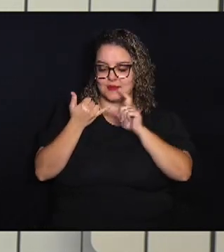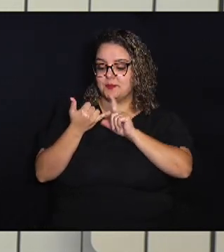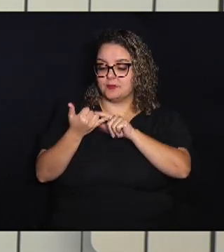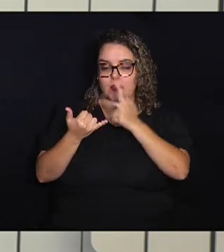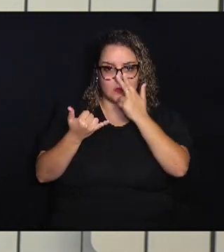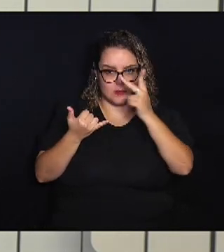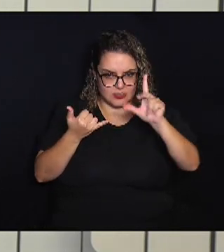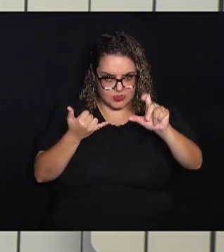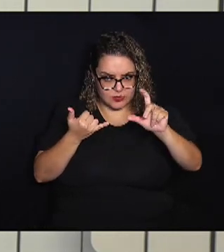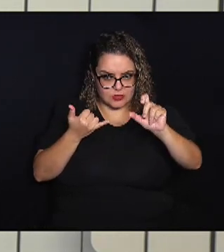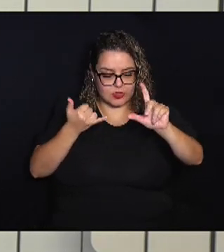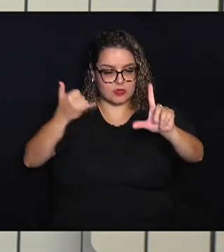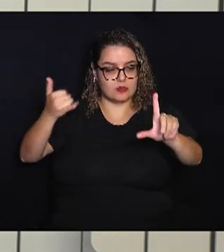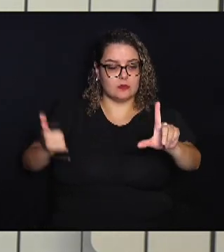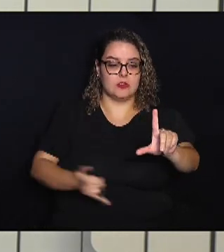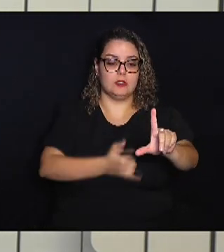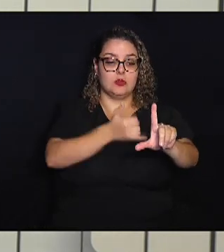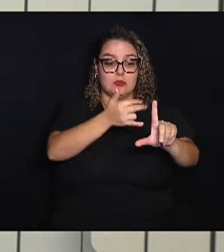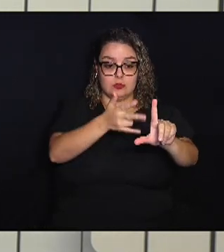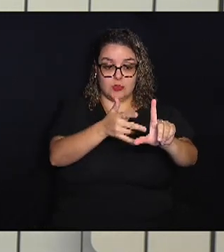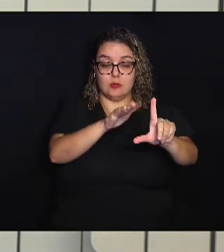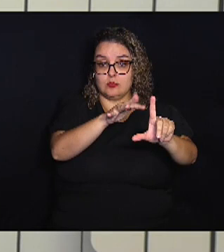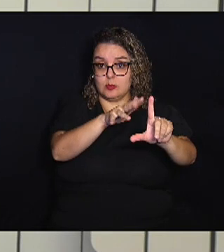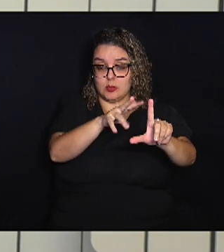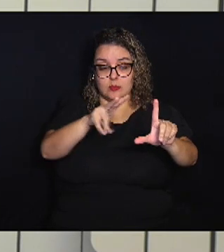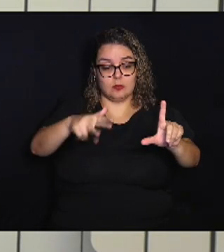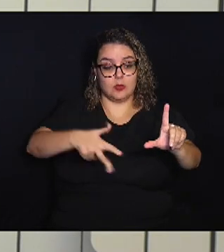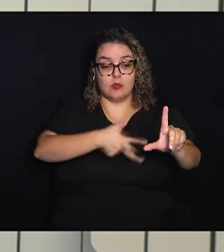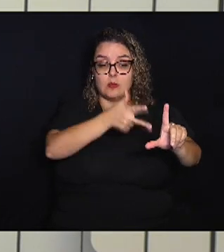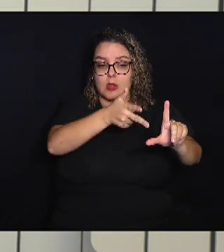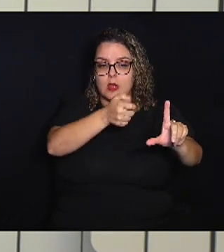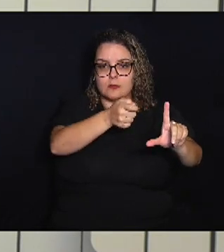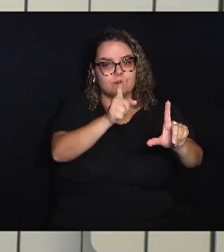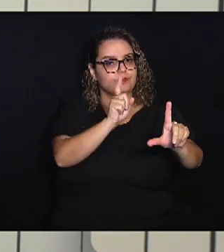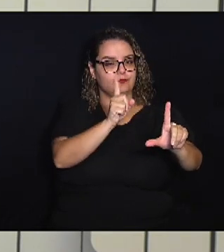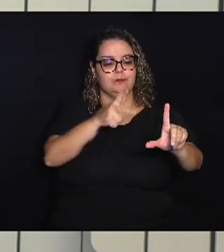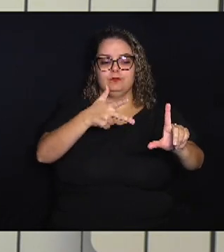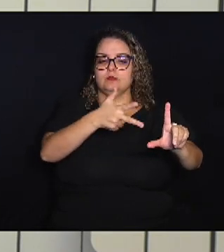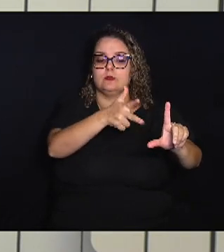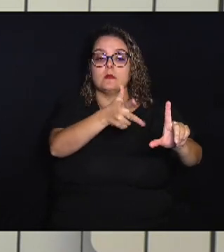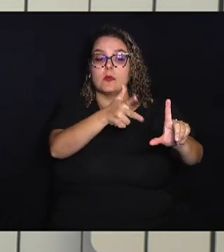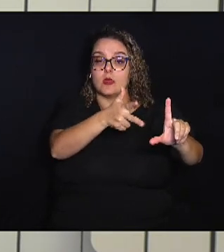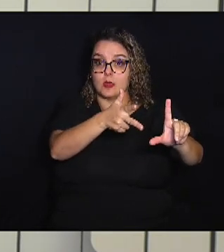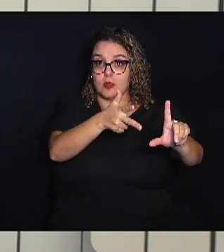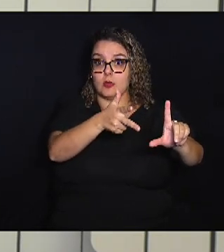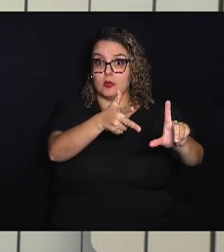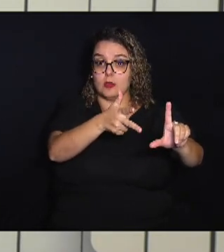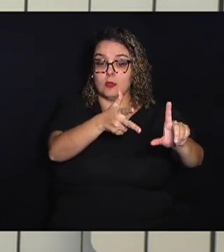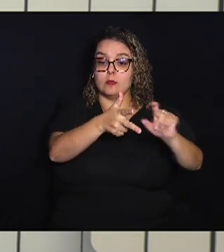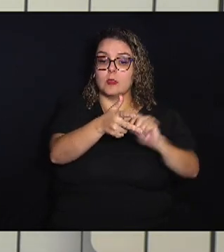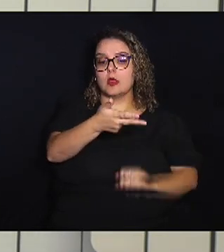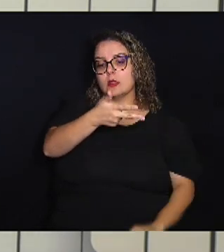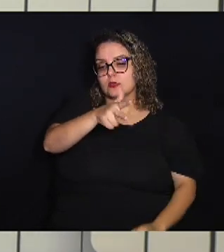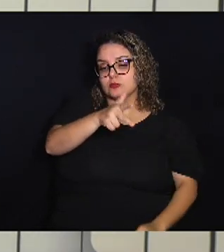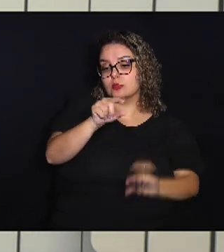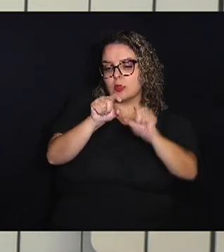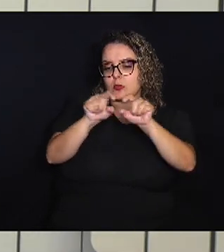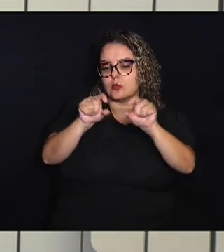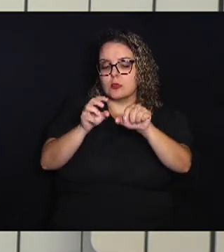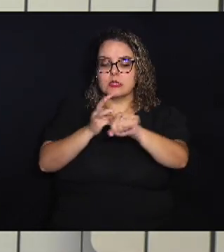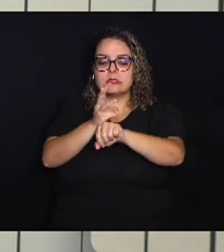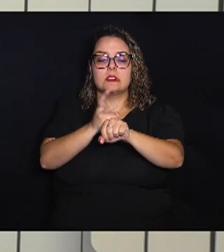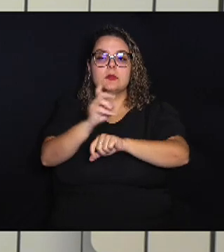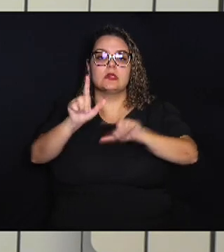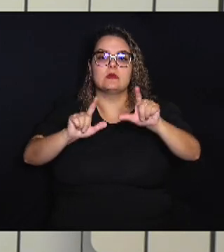celular abra a câmera e aponte aqui ó para este QR Code porque aí já vai aparecer uma mensagem na sua tela o